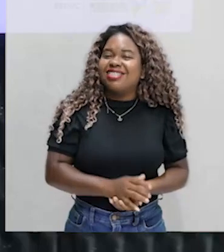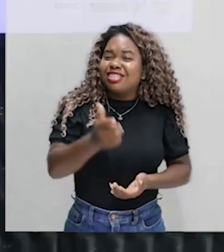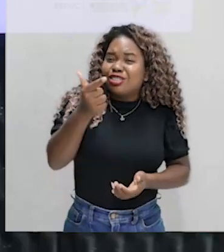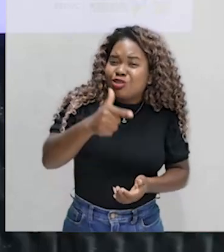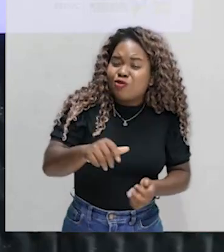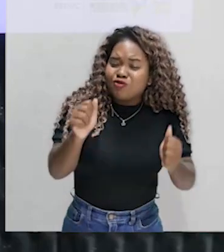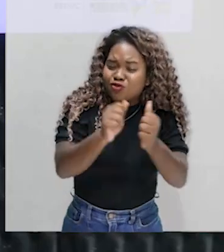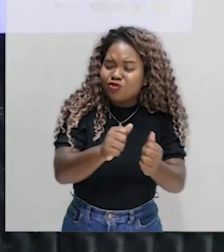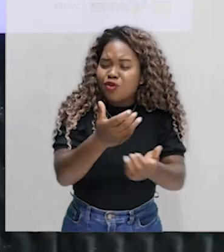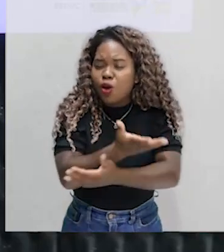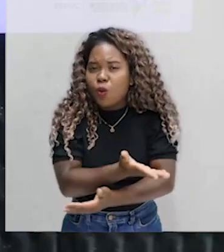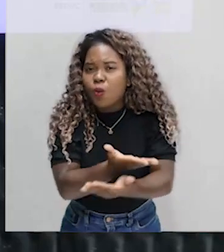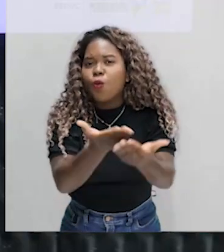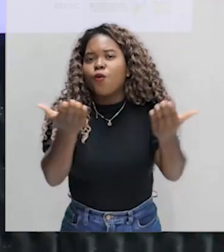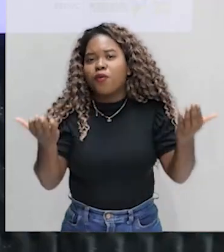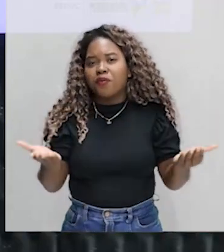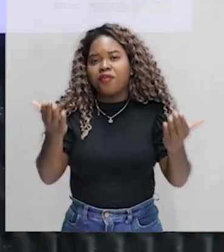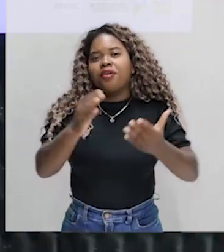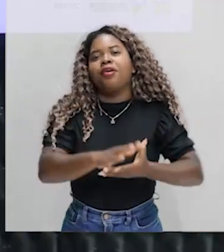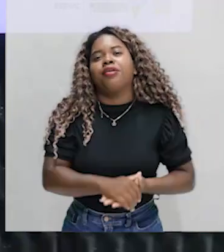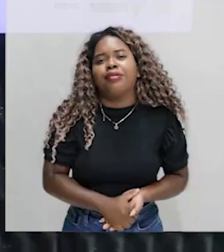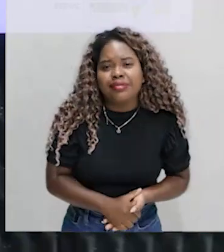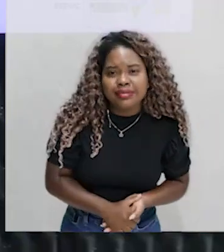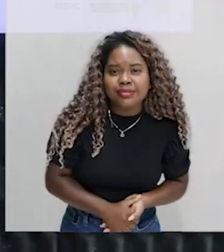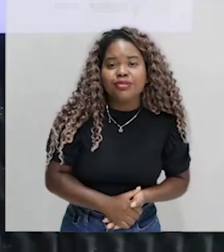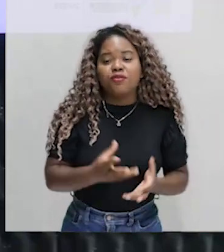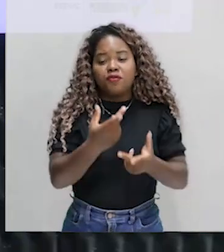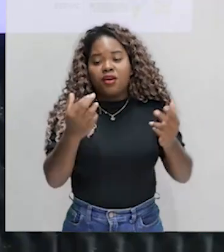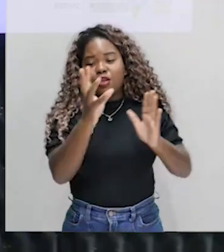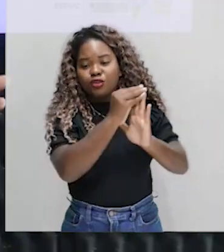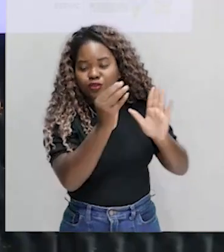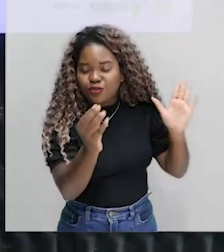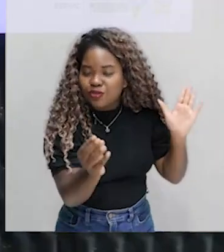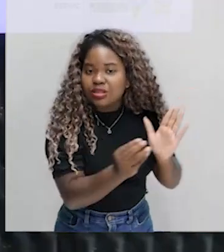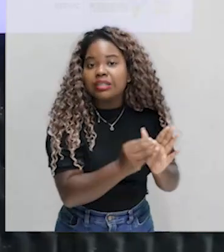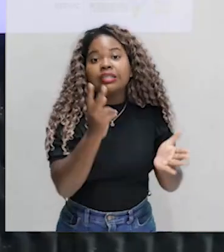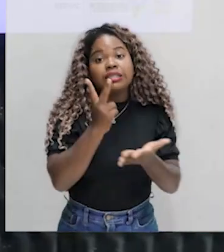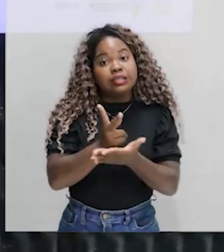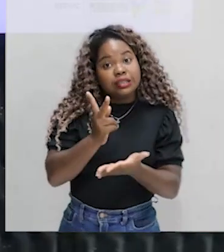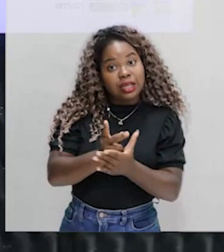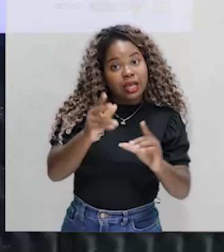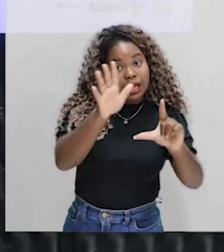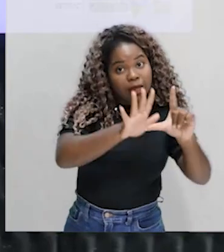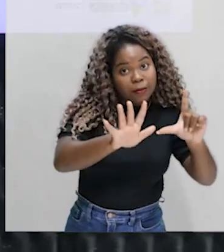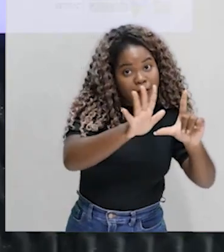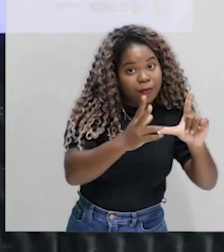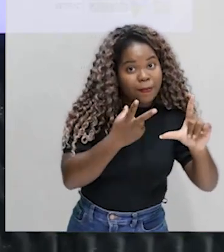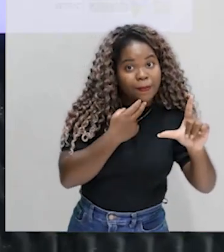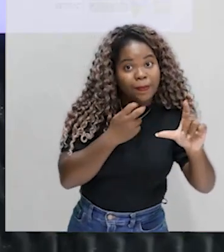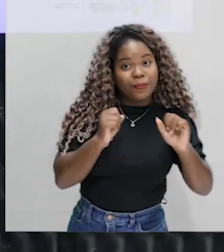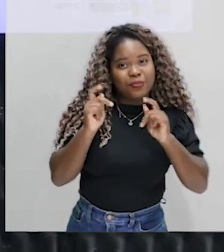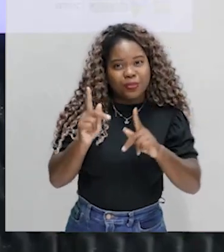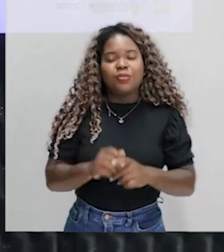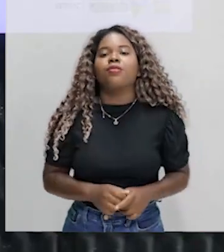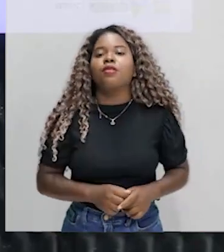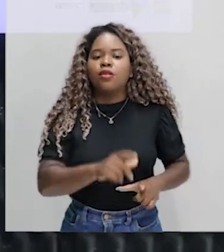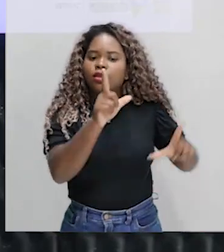vez aqui para vocês, com muito conteúdo, sempre na nossa plataforma. Tá certo, galera?